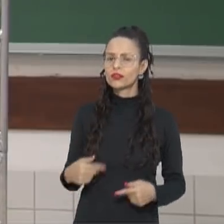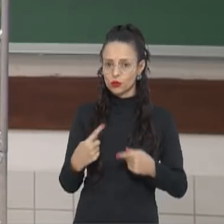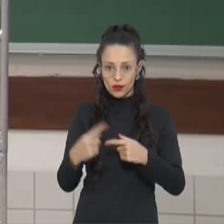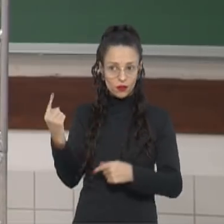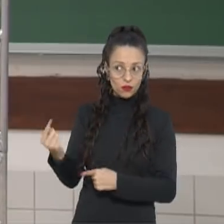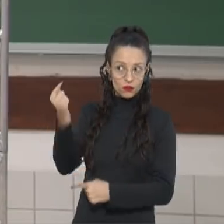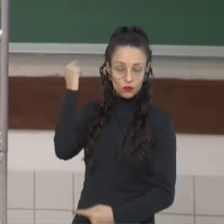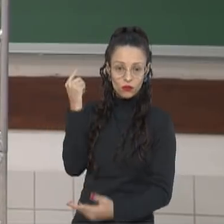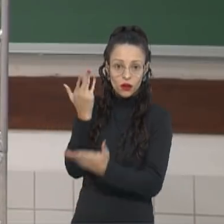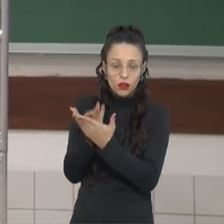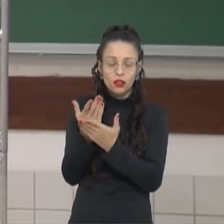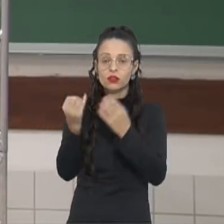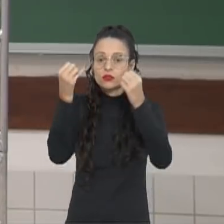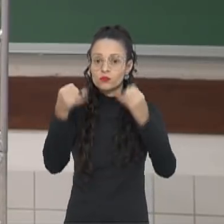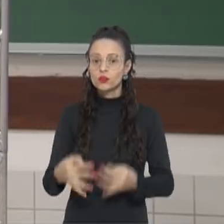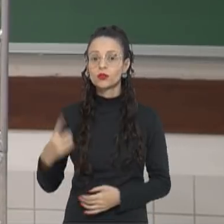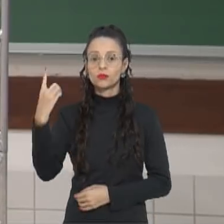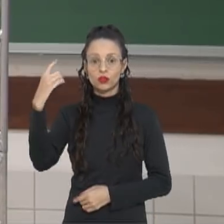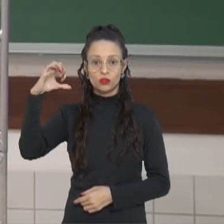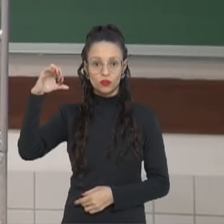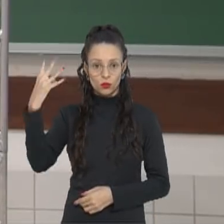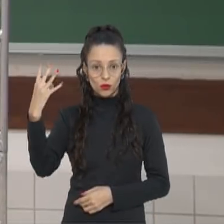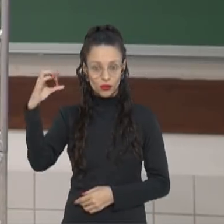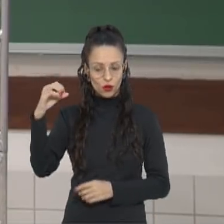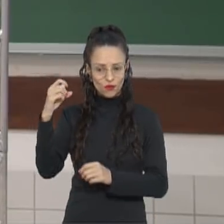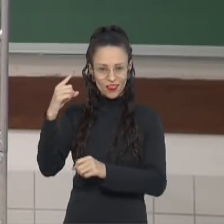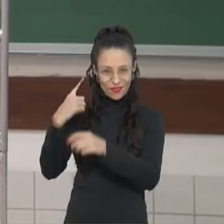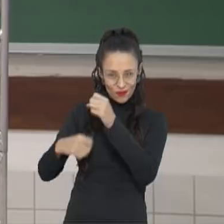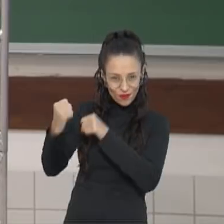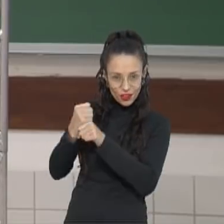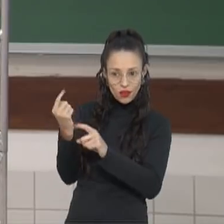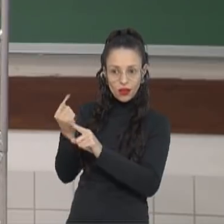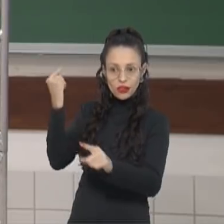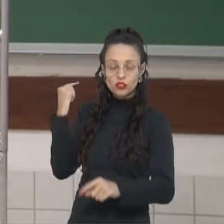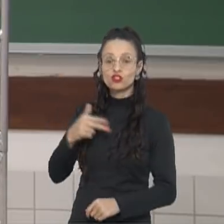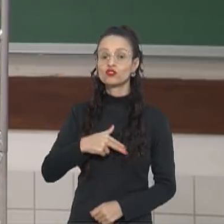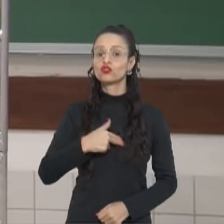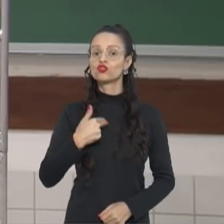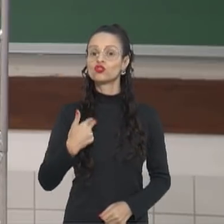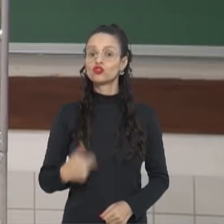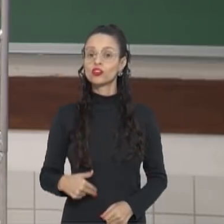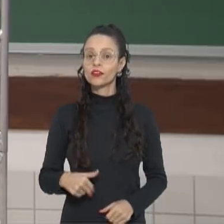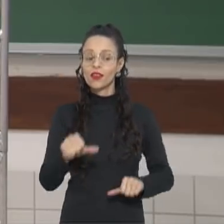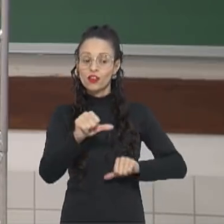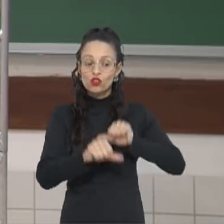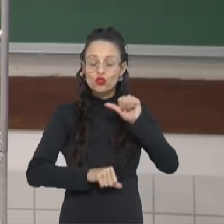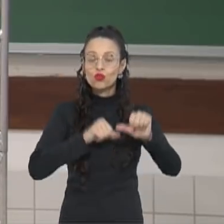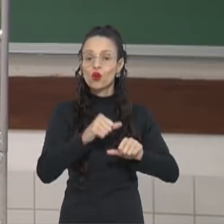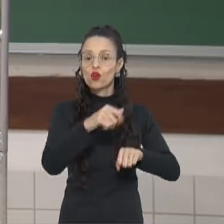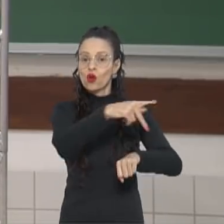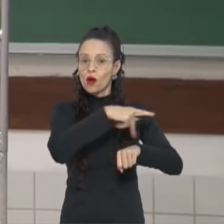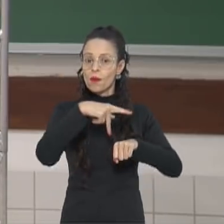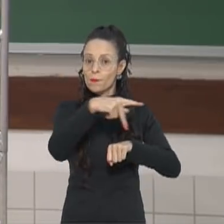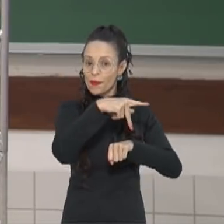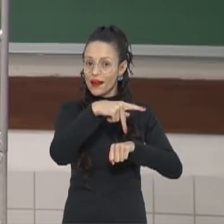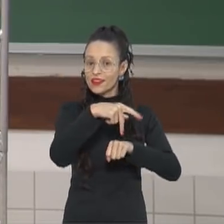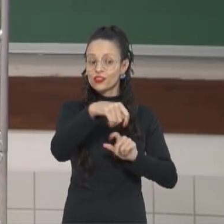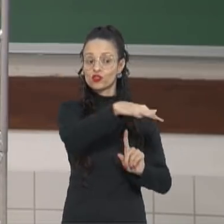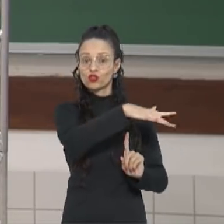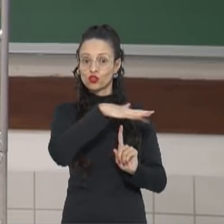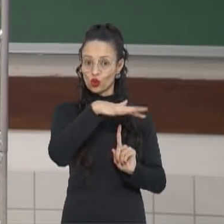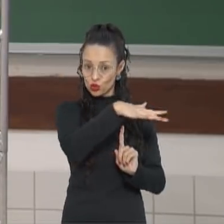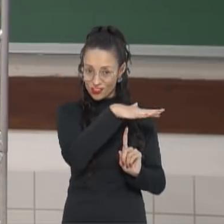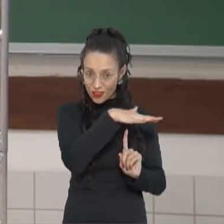última aula. 1949, um ano antes, a China havia se tornado um país socialista com a liderança do